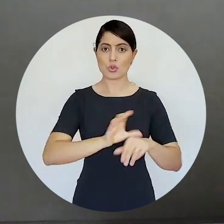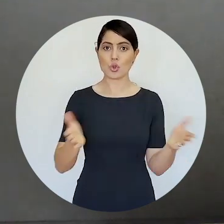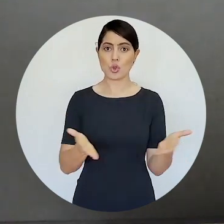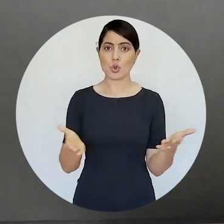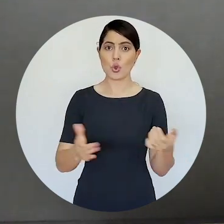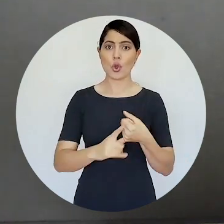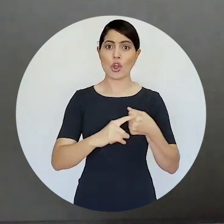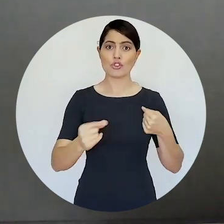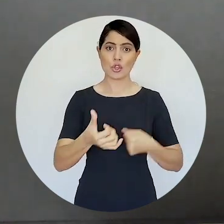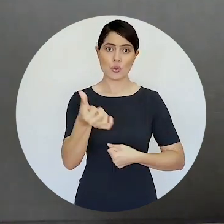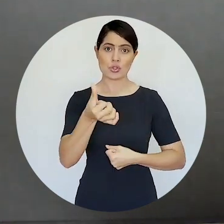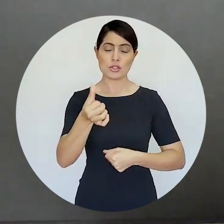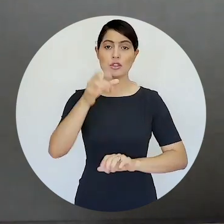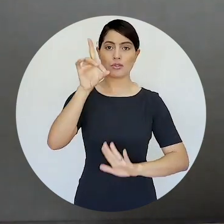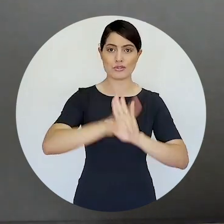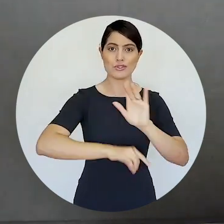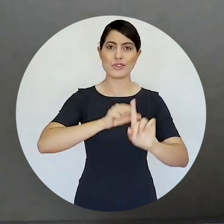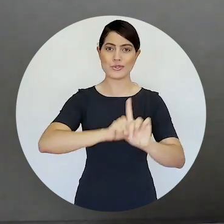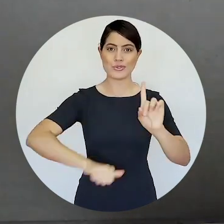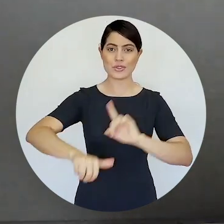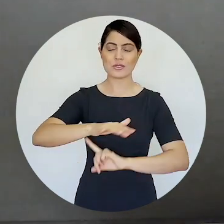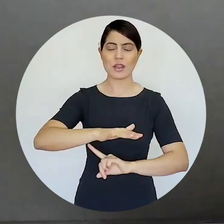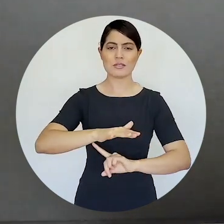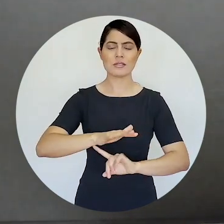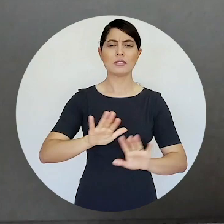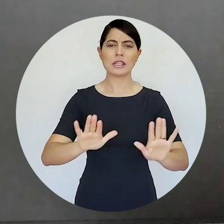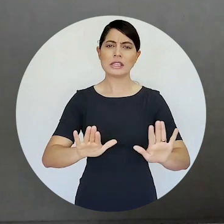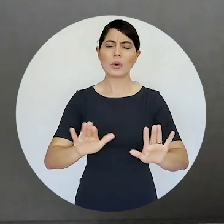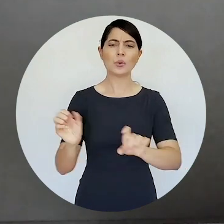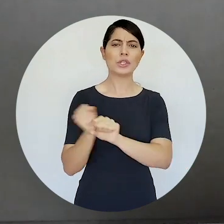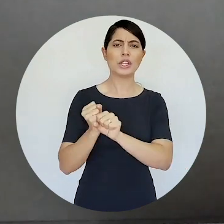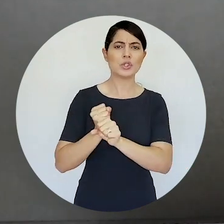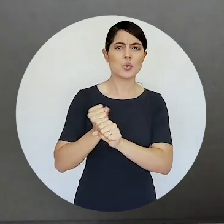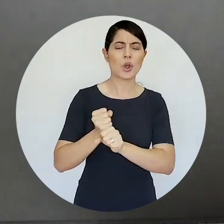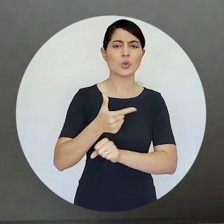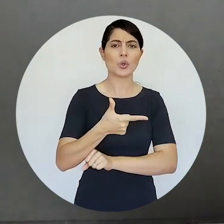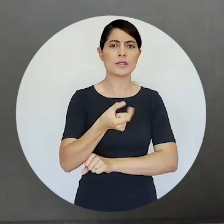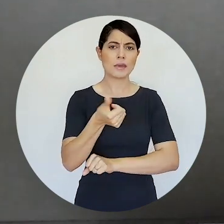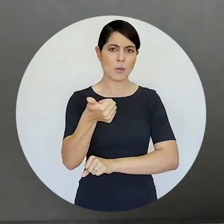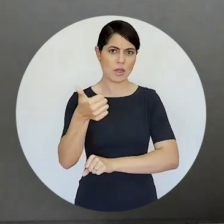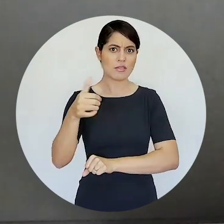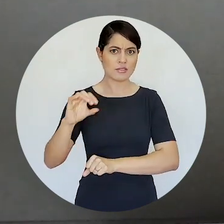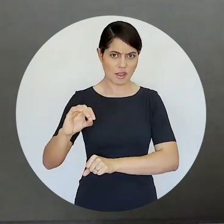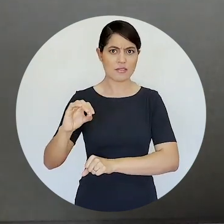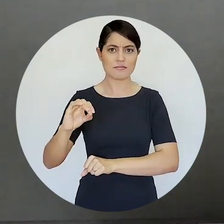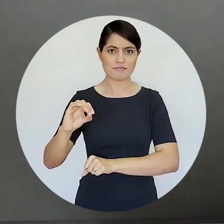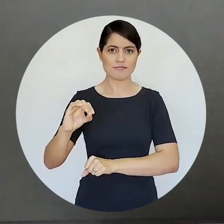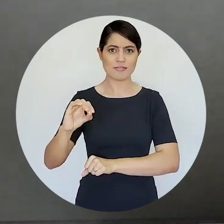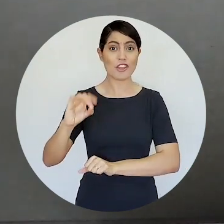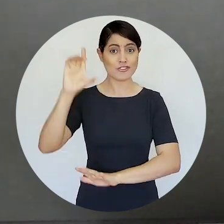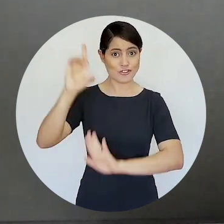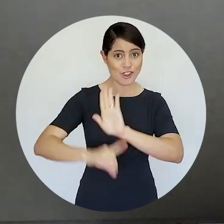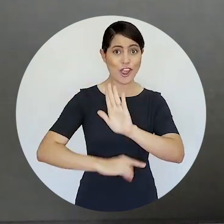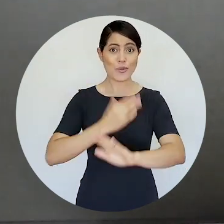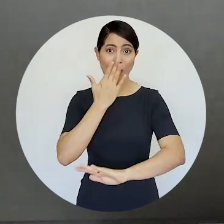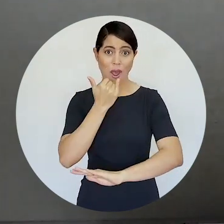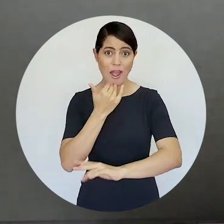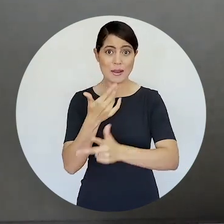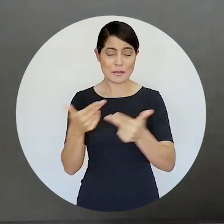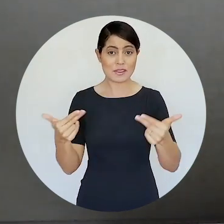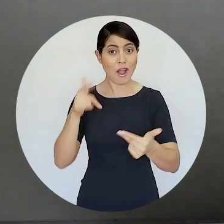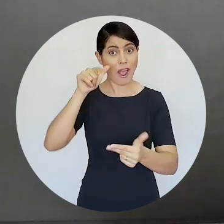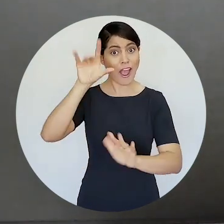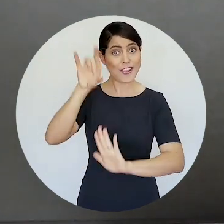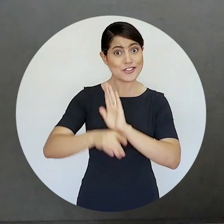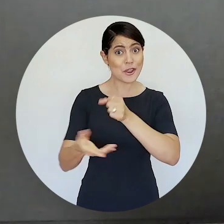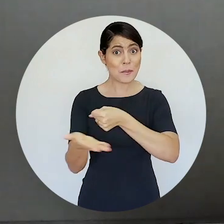dos direitos sociais do artigo 6º, ou seja, desde 2010 é reconhecido constitucionalmente o direito à